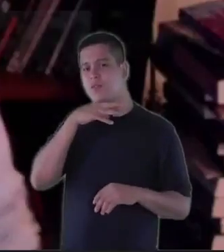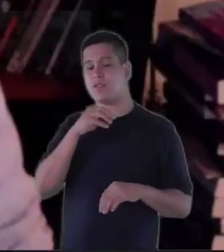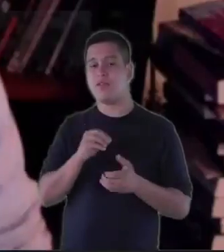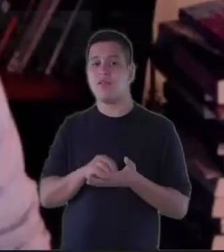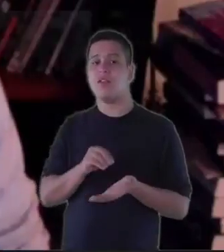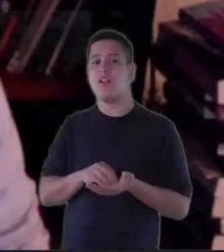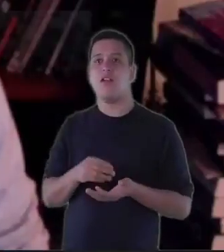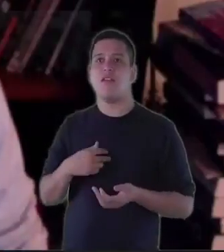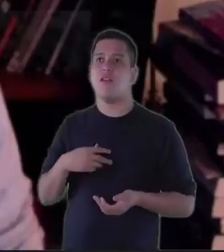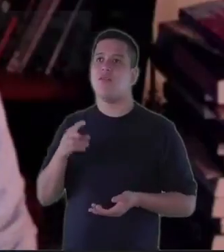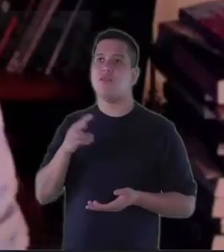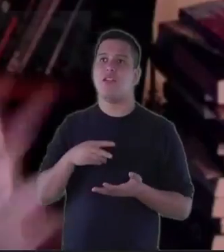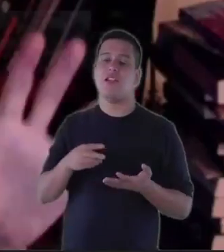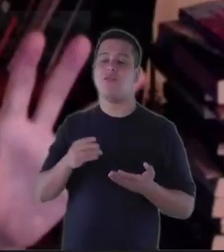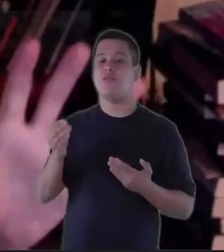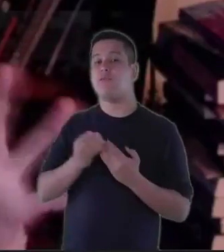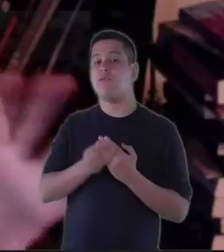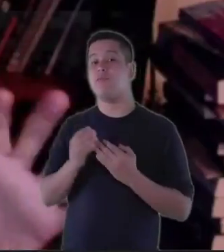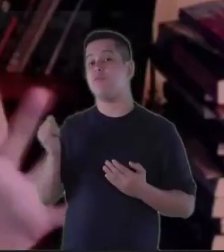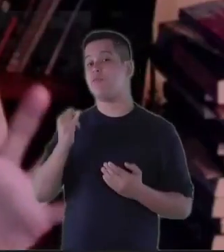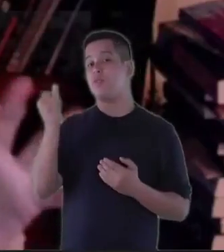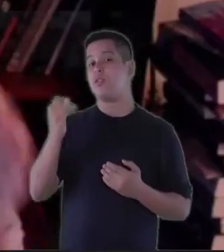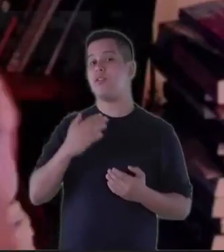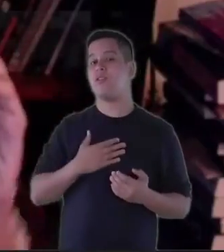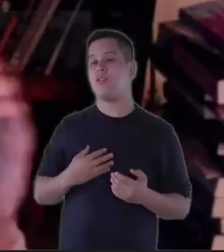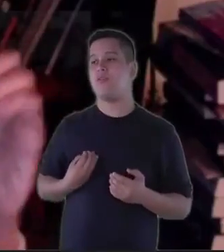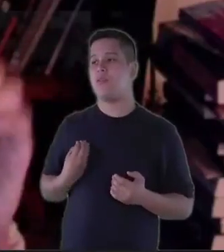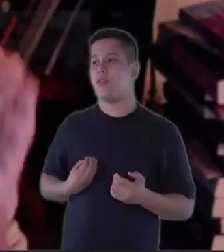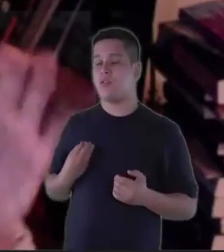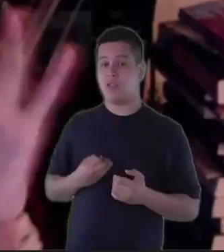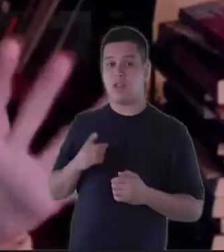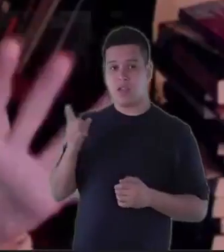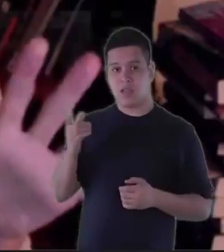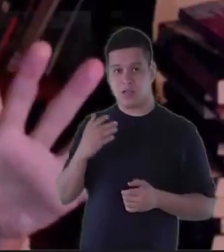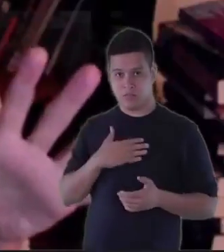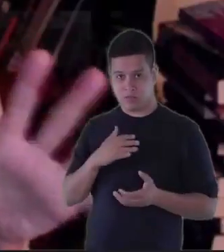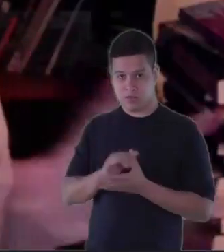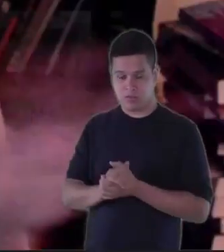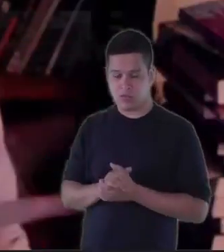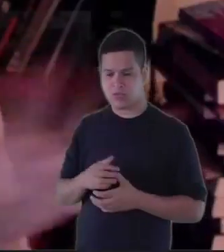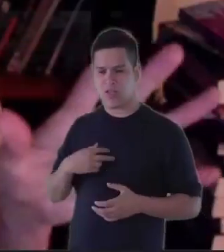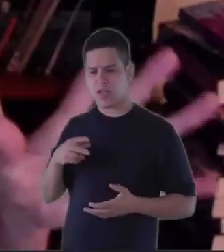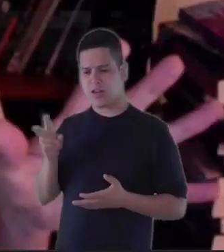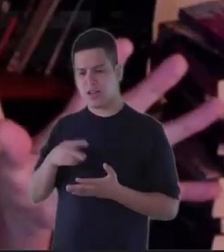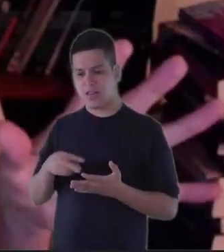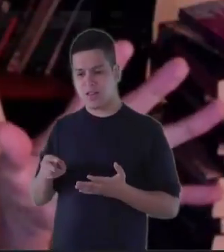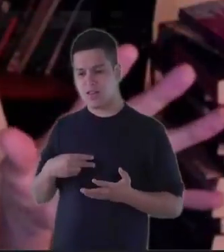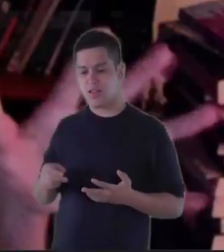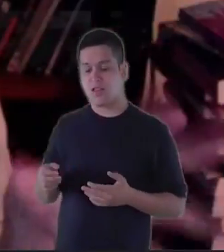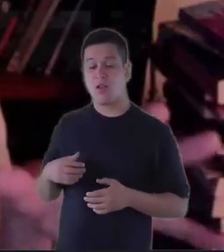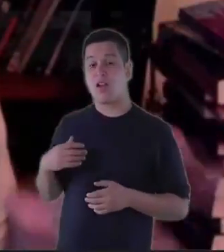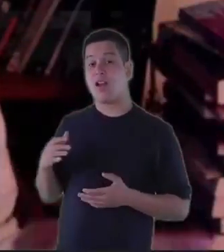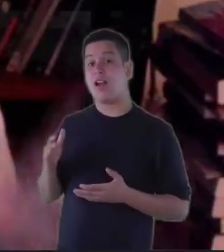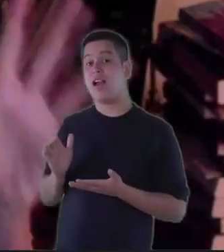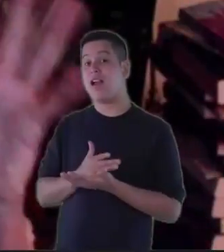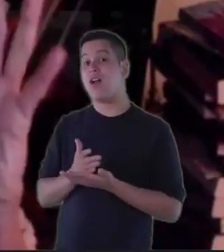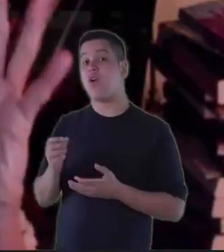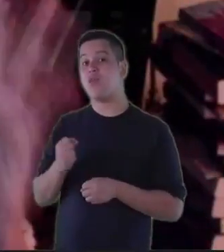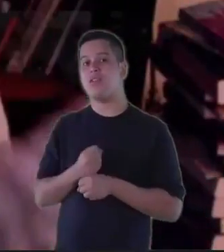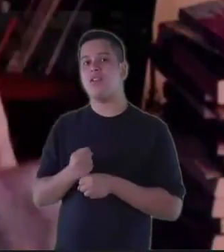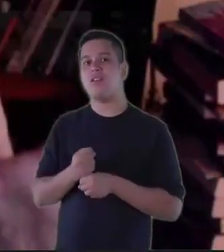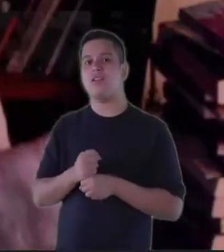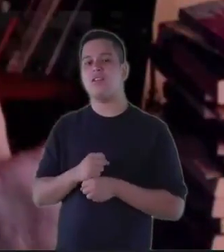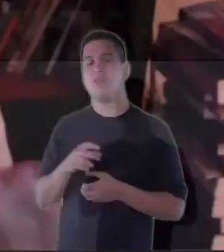clássicos. E ela passou alguns anos aqui lendo Em Busca do Tempo Perdido. Botando nisso. Ela